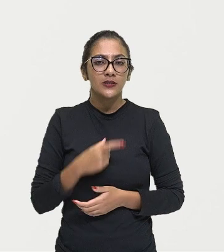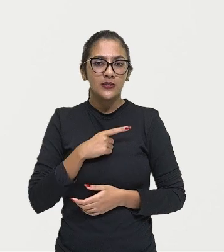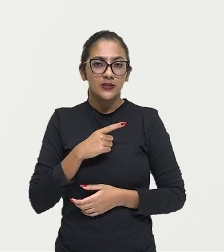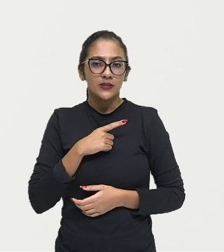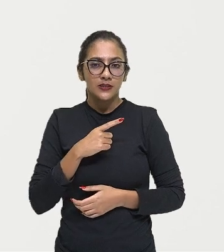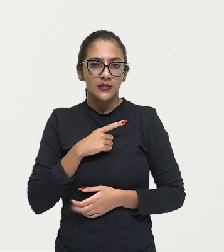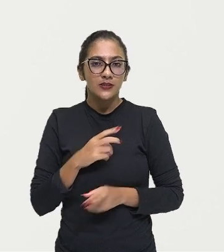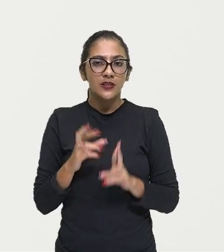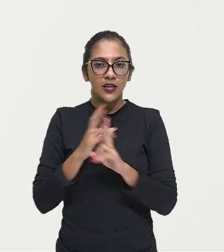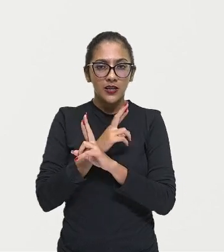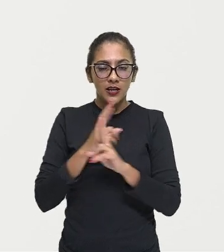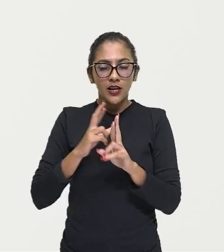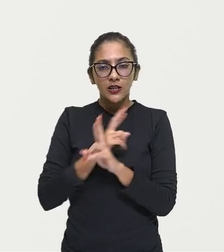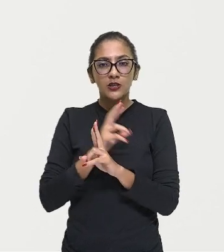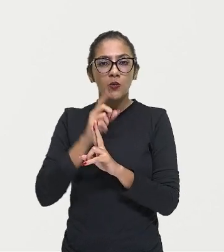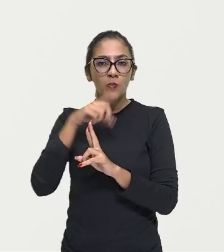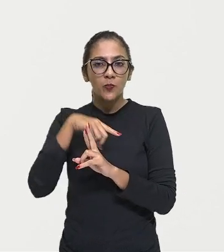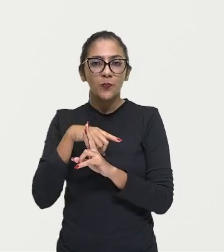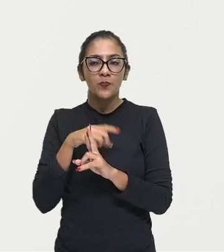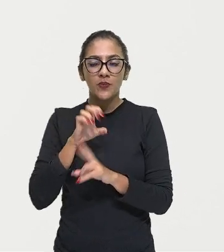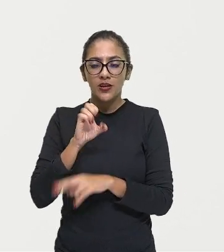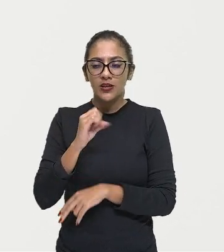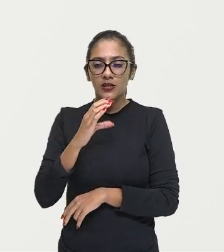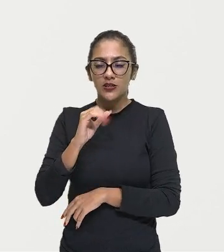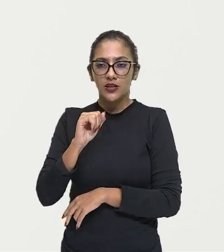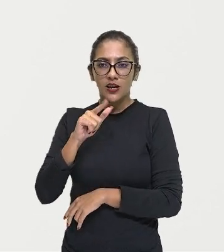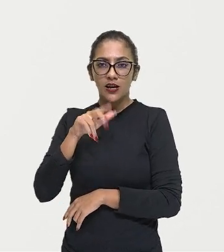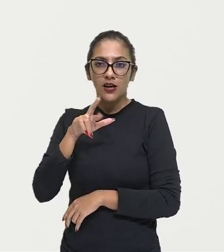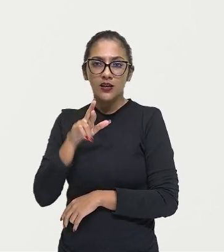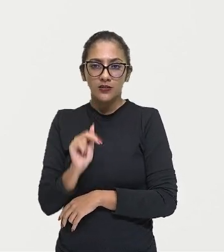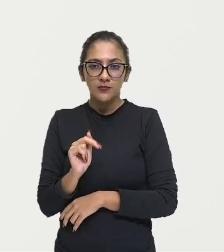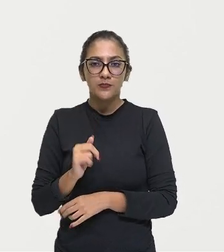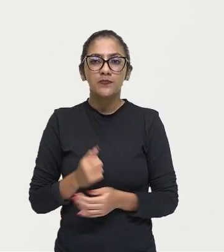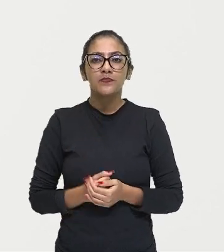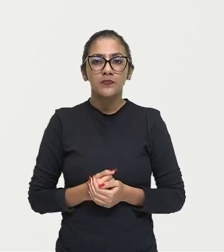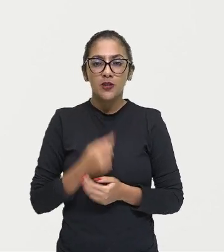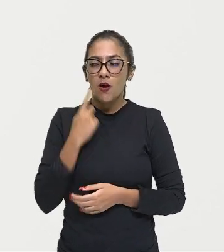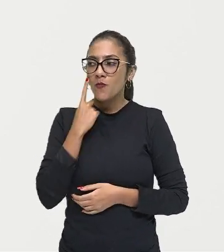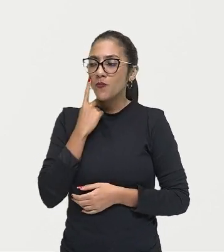grandeza escalar, você tem força